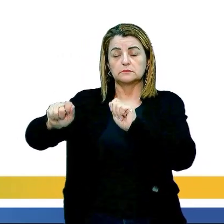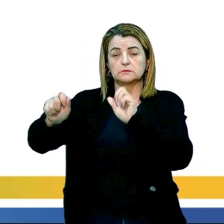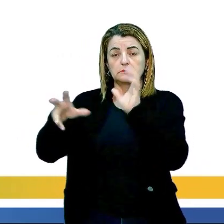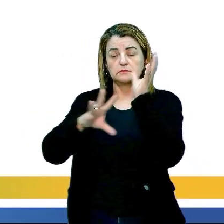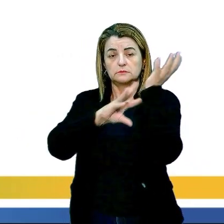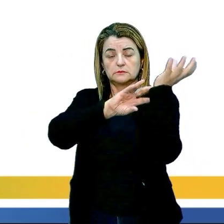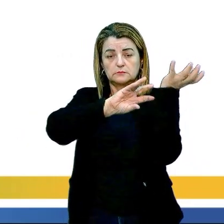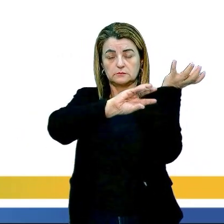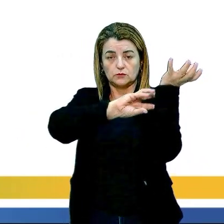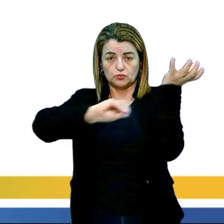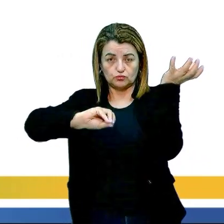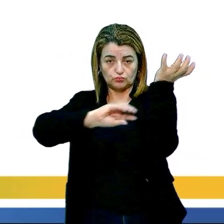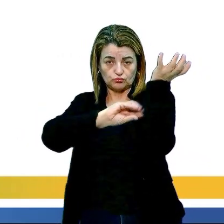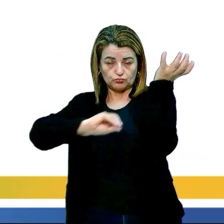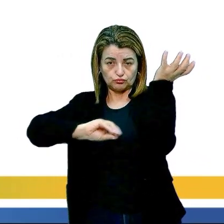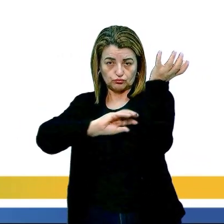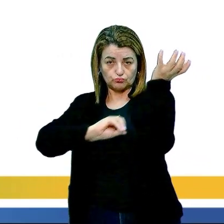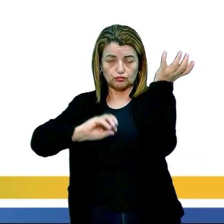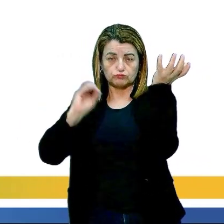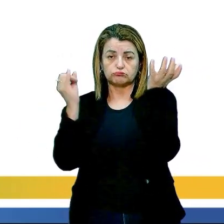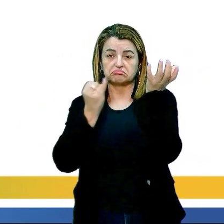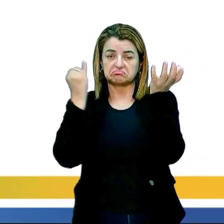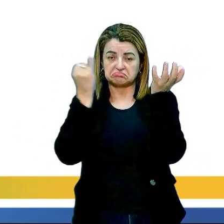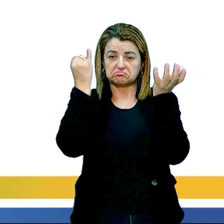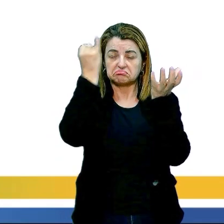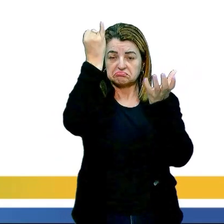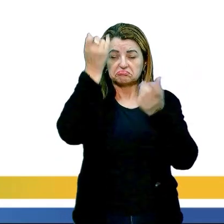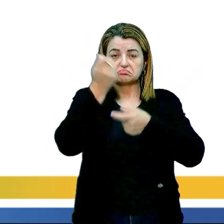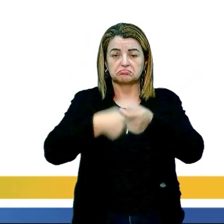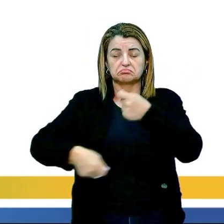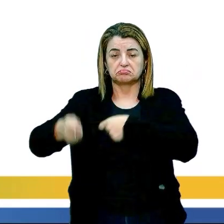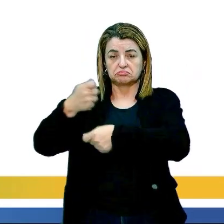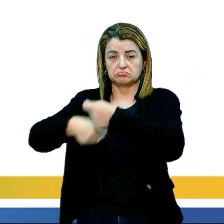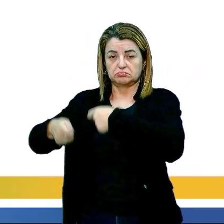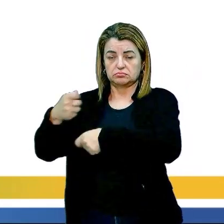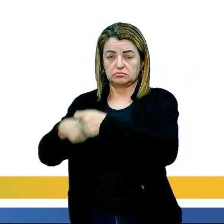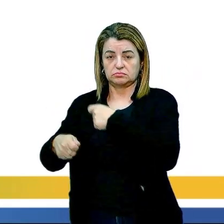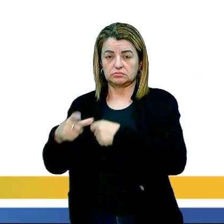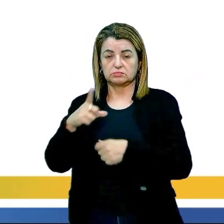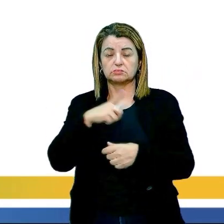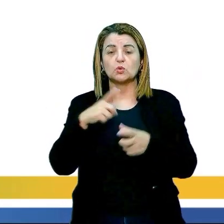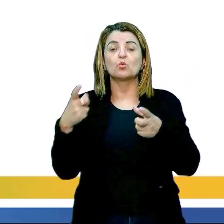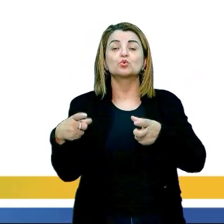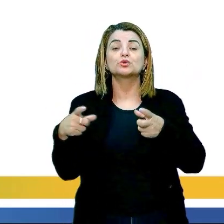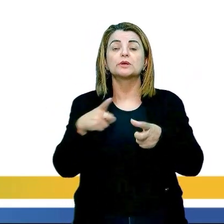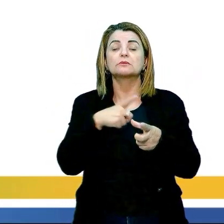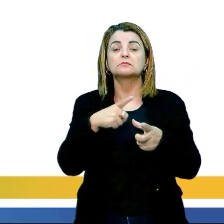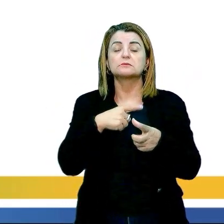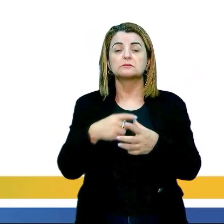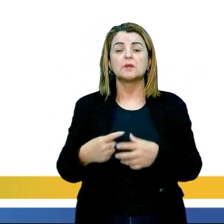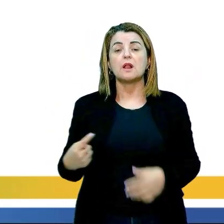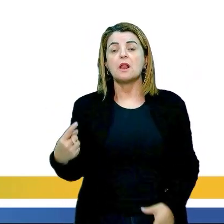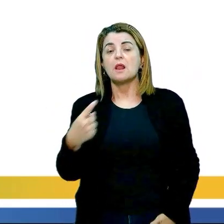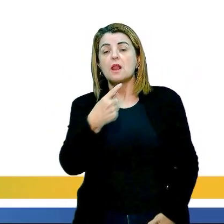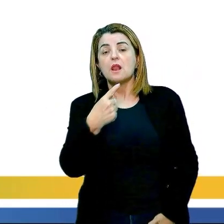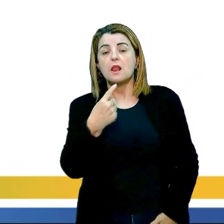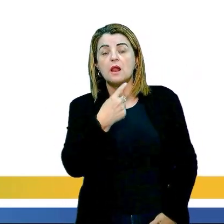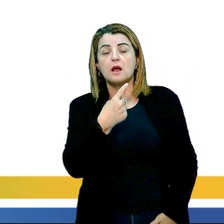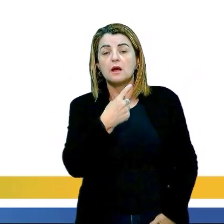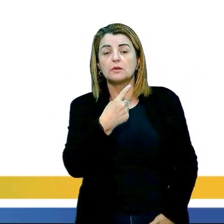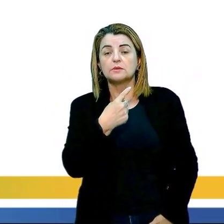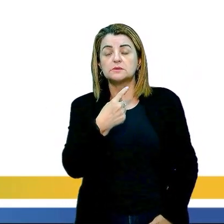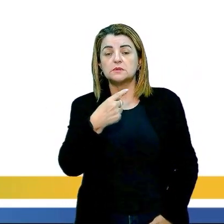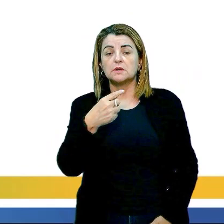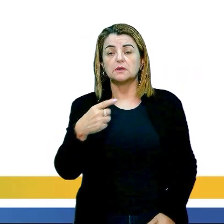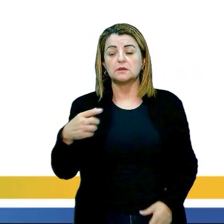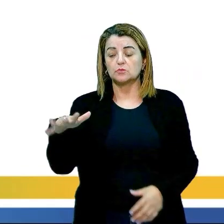substâncias importantes para a economia regional. Onde é que eu falei para vocês que tem palmeiras? Lá na zona